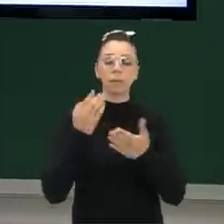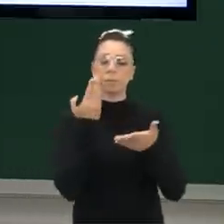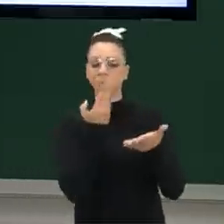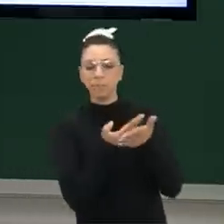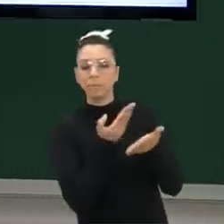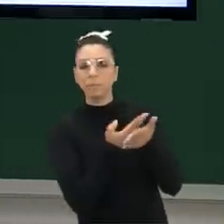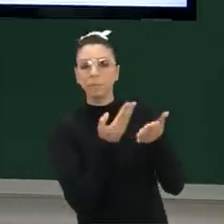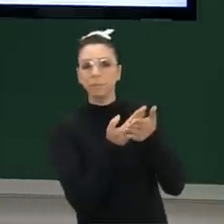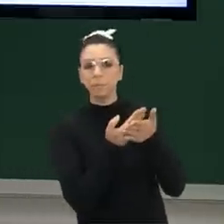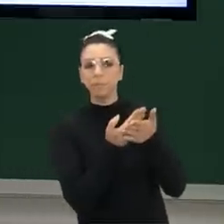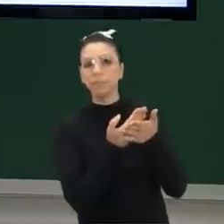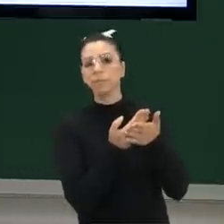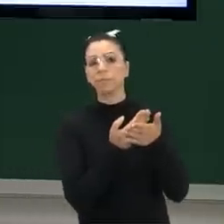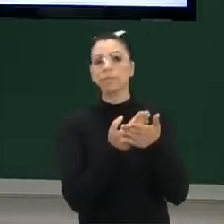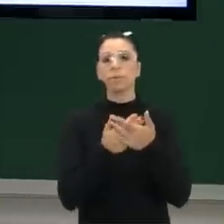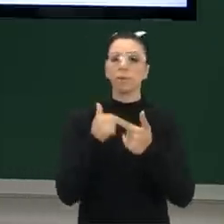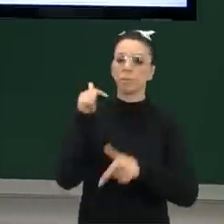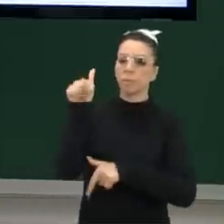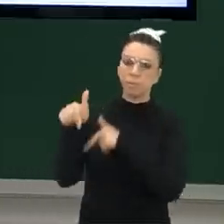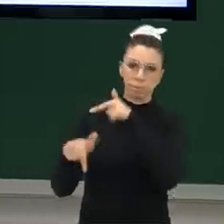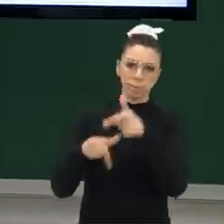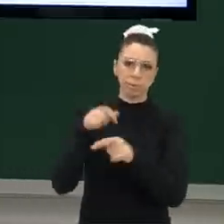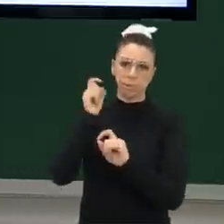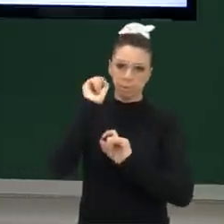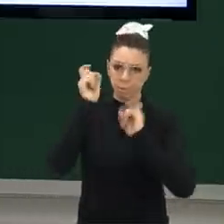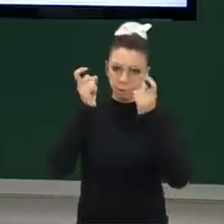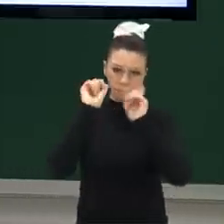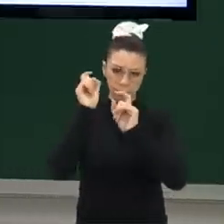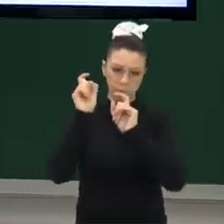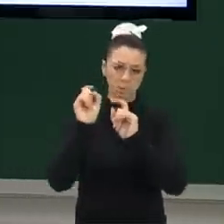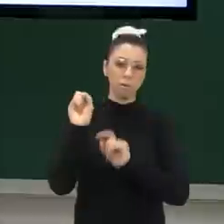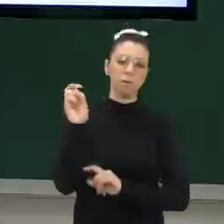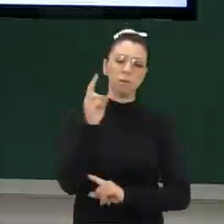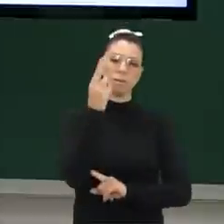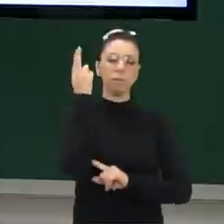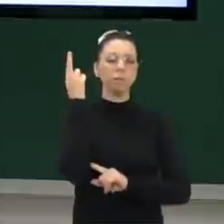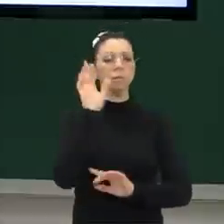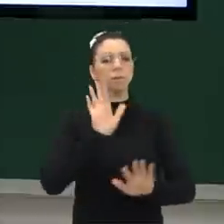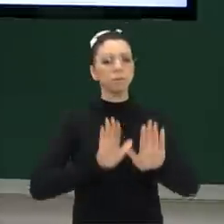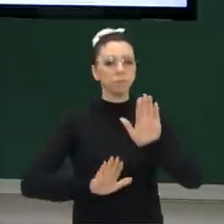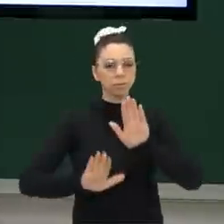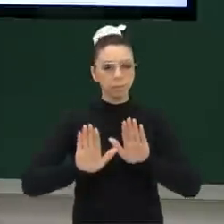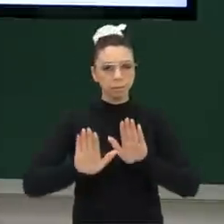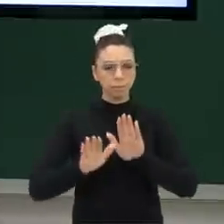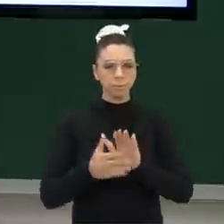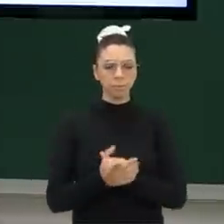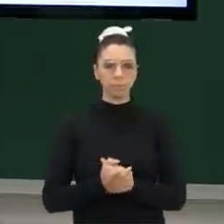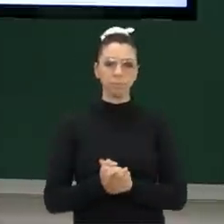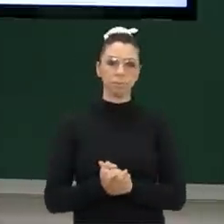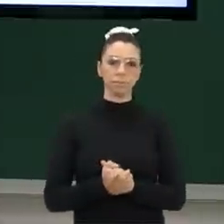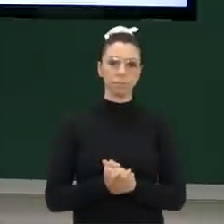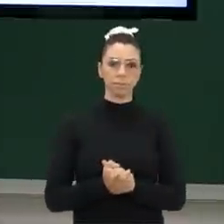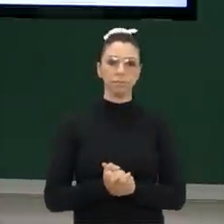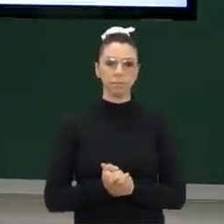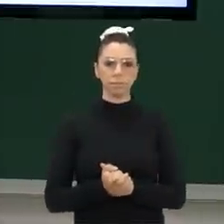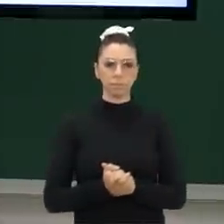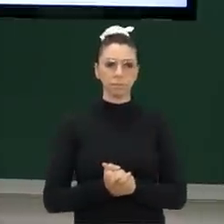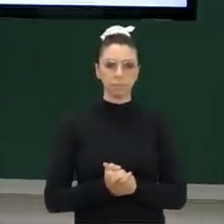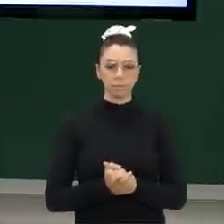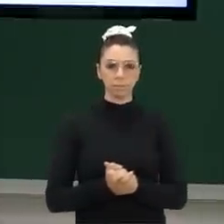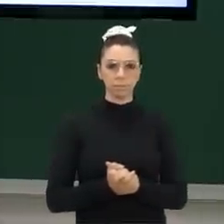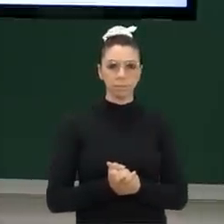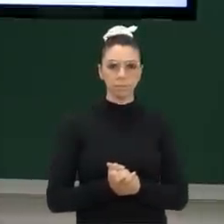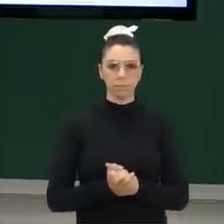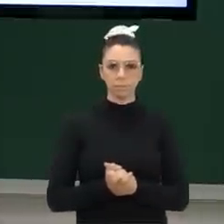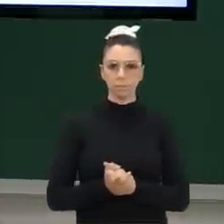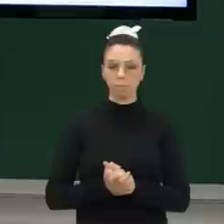estudar, para poder fazer as reuniões. Ou, às vezes, como é lá na casa da teacher, é o cantinho da